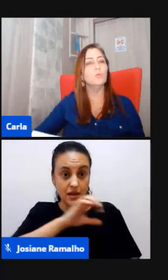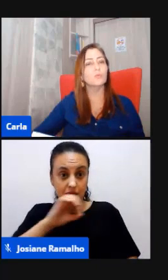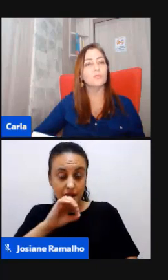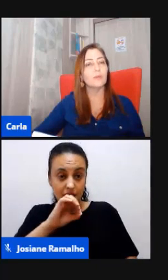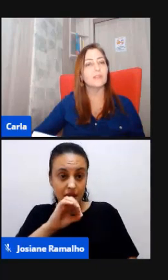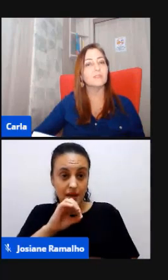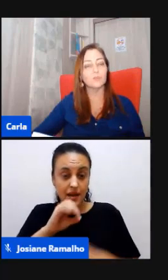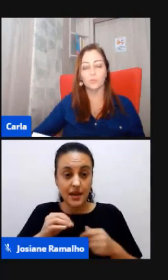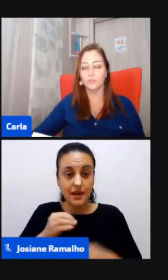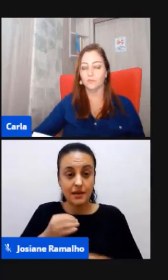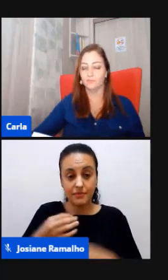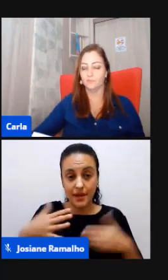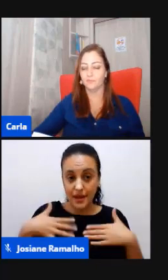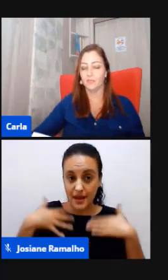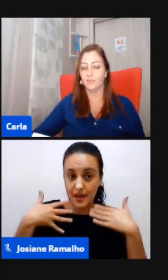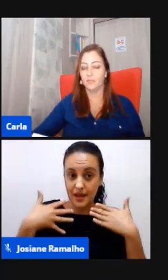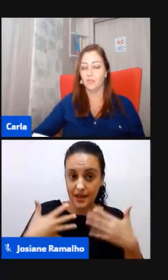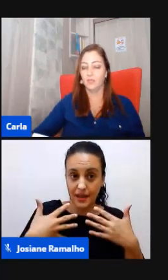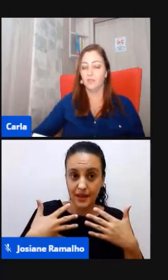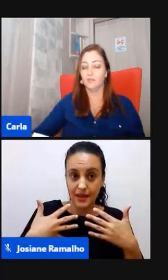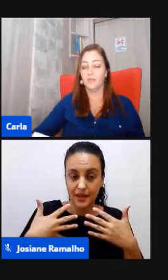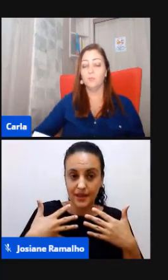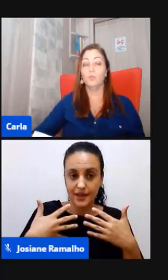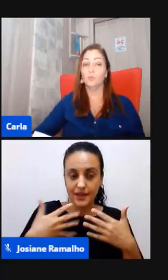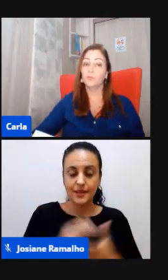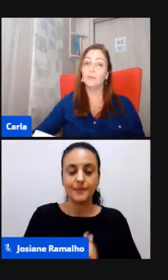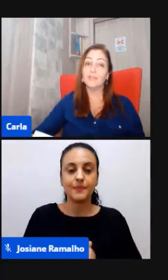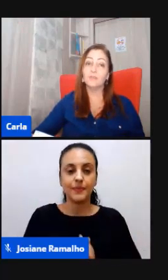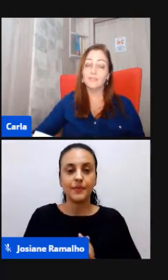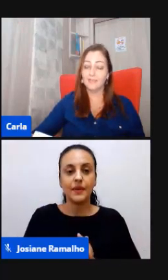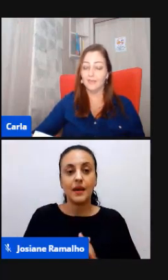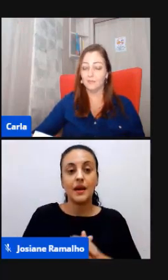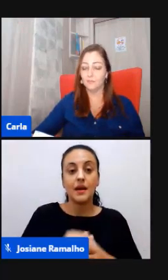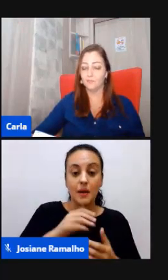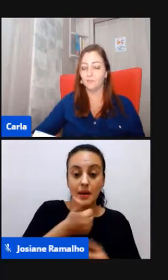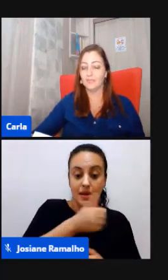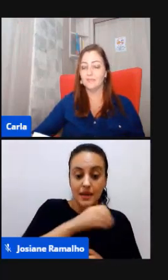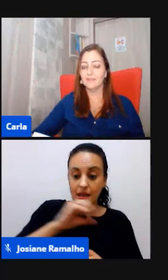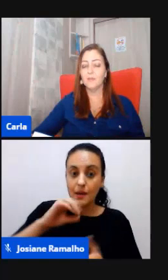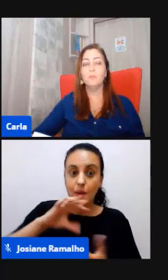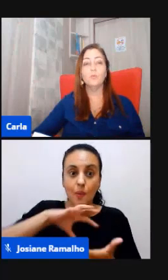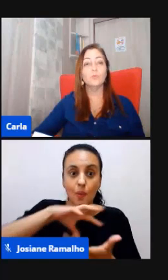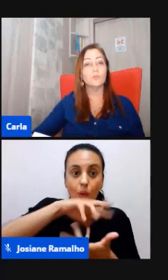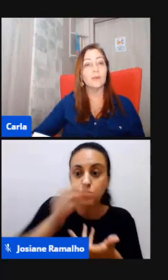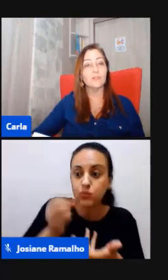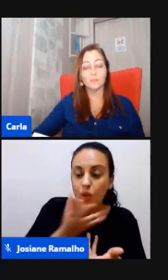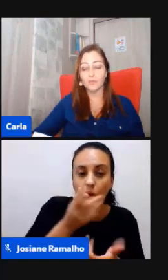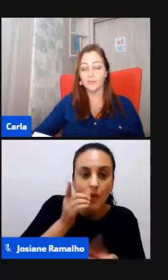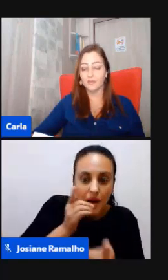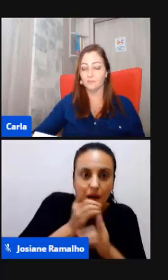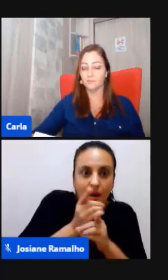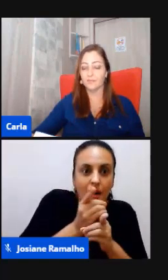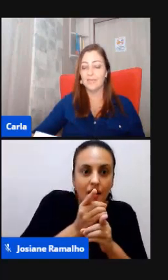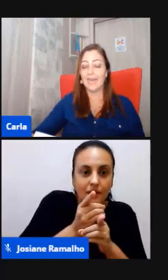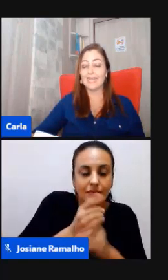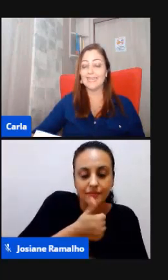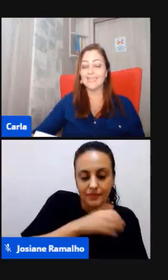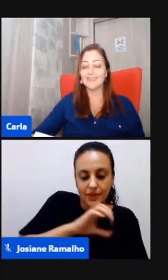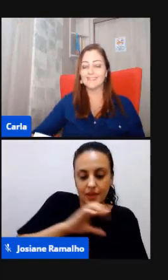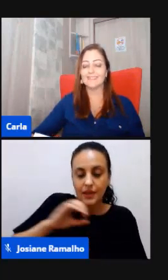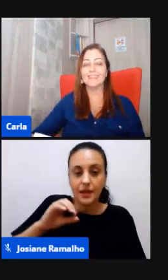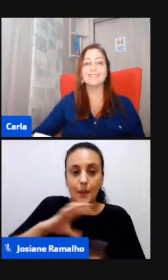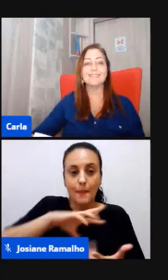100 mundos para descobrir, 100 mundos para inventar, 100 mundos para sonhar.